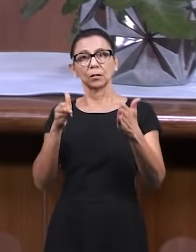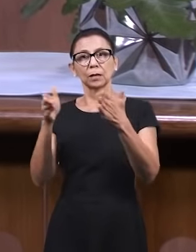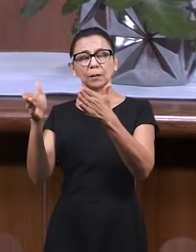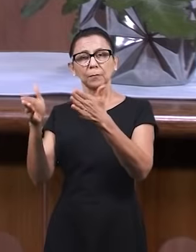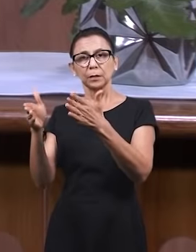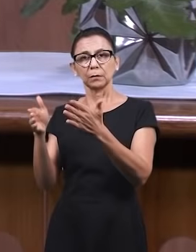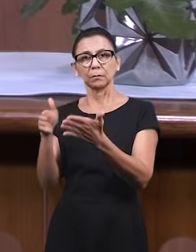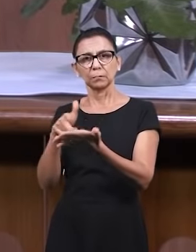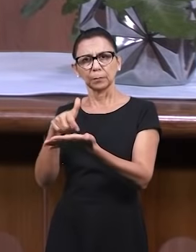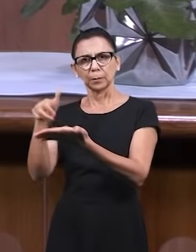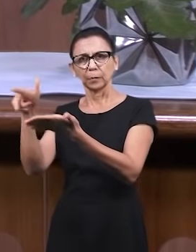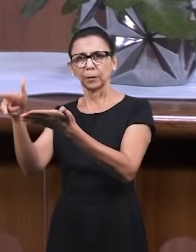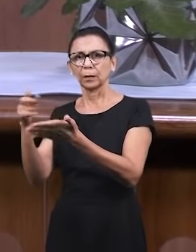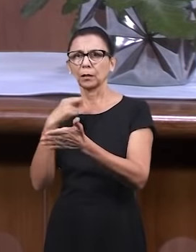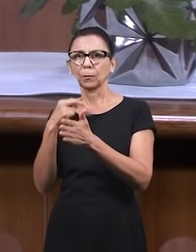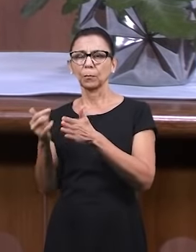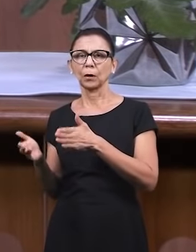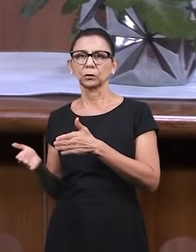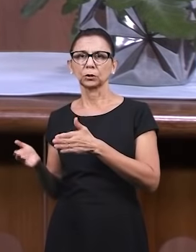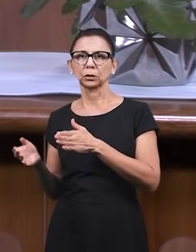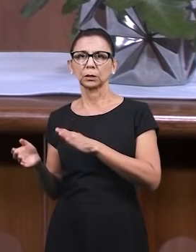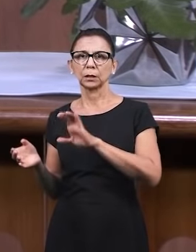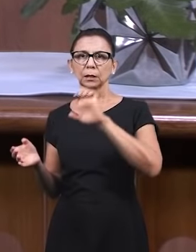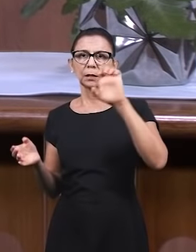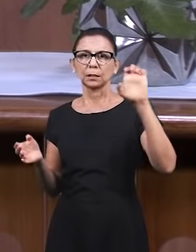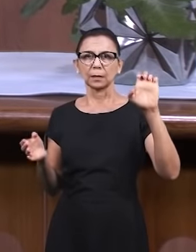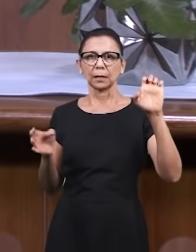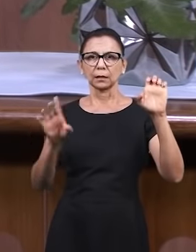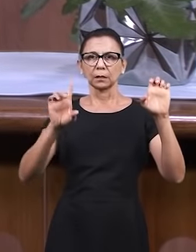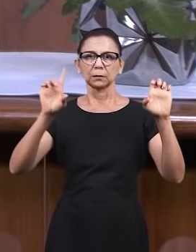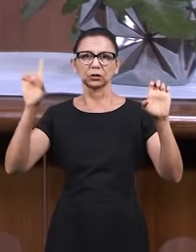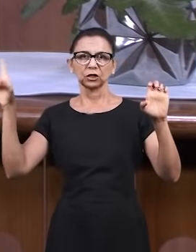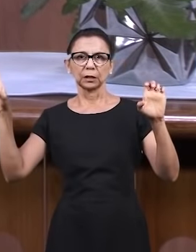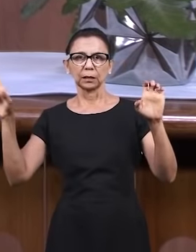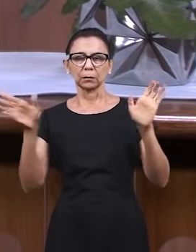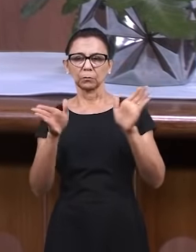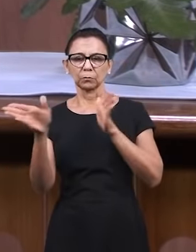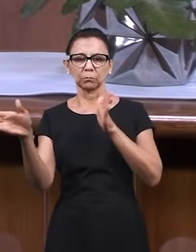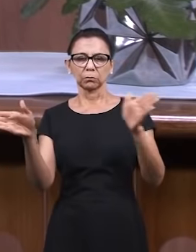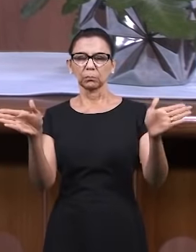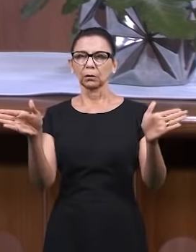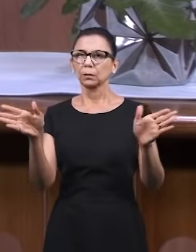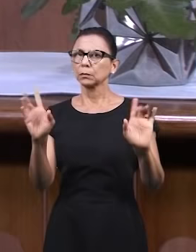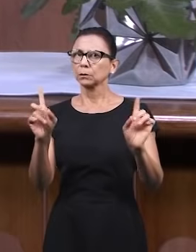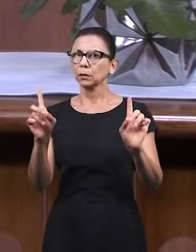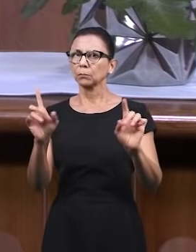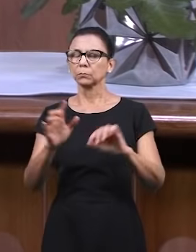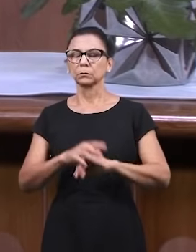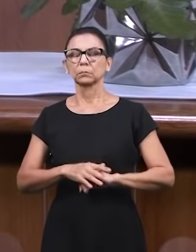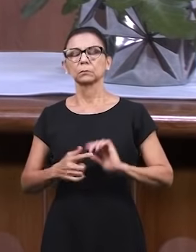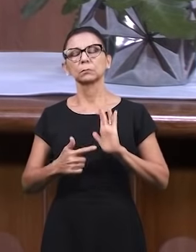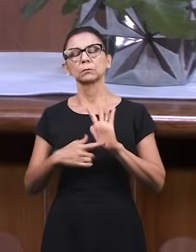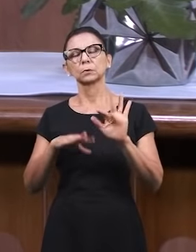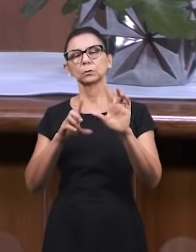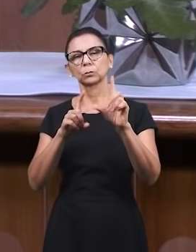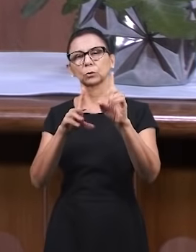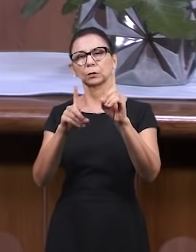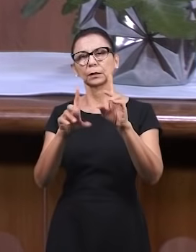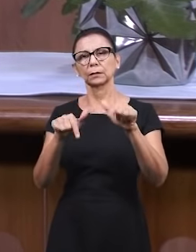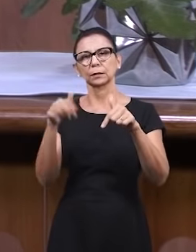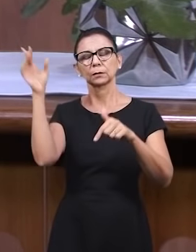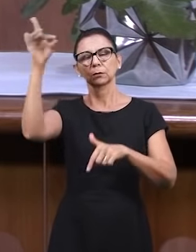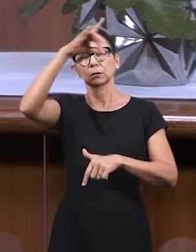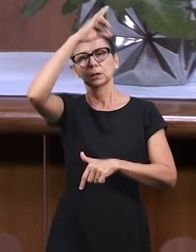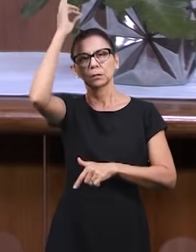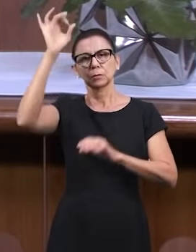vos desviardes para a esquerda ou para a direita. Então, está falando ali da palavra, da doutrina, da direção do Espírito,